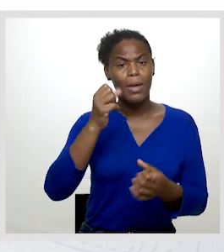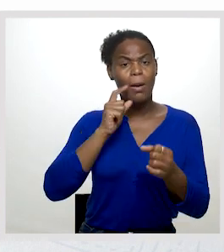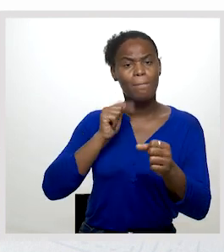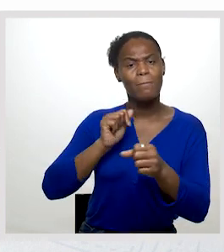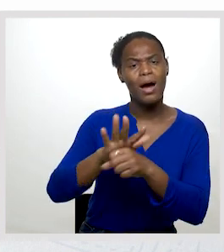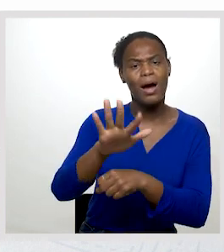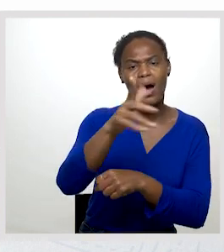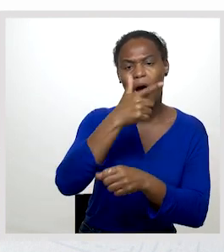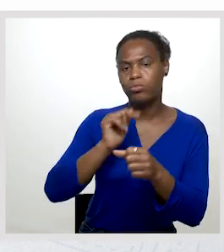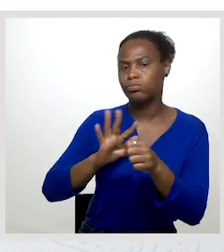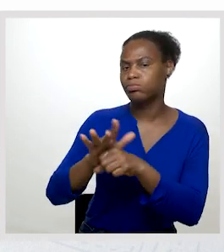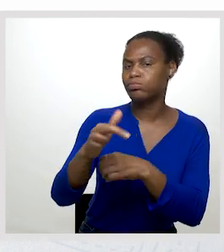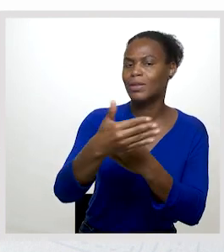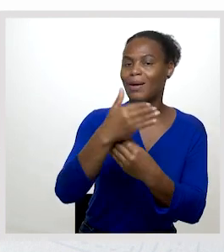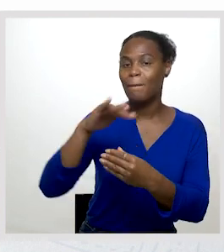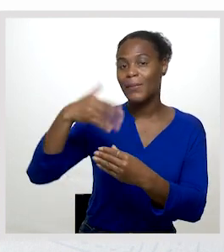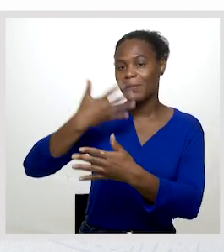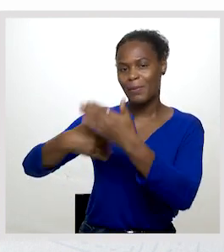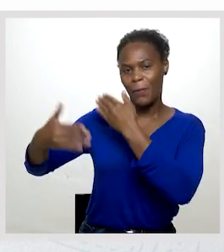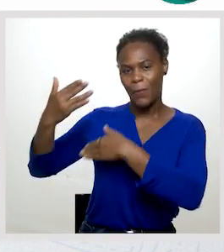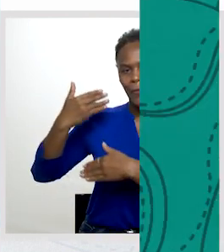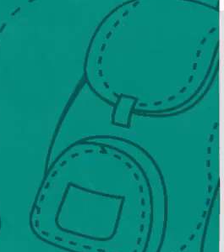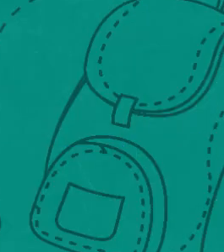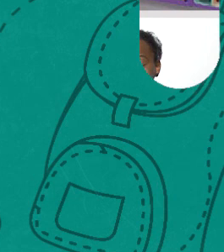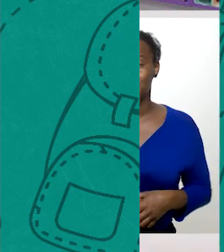primeiros mares oceano primitivo.